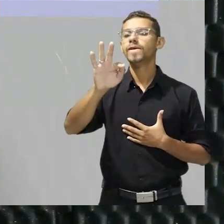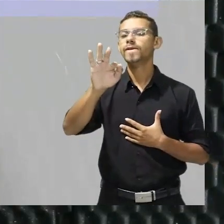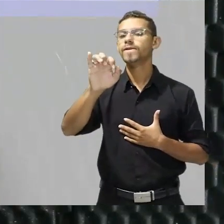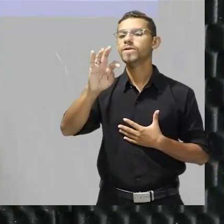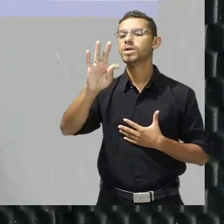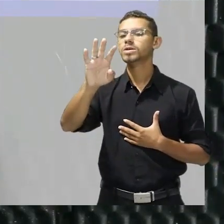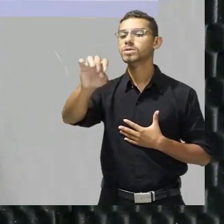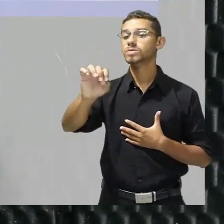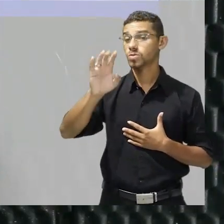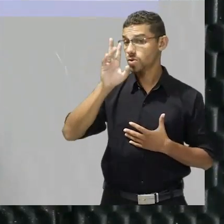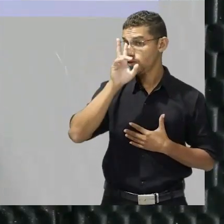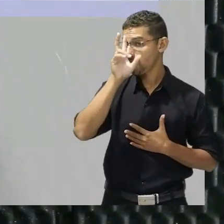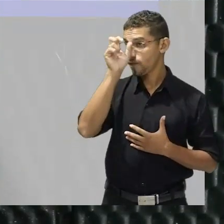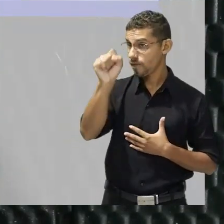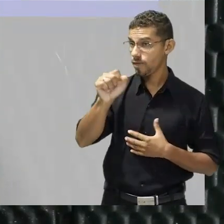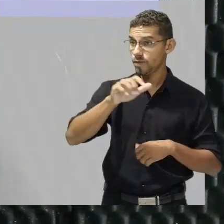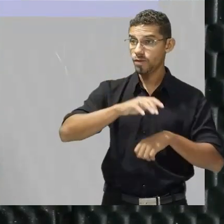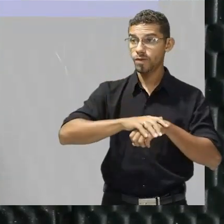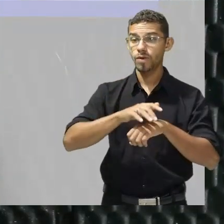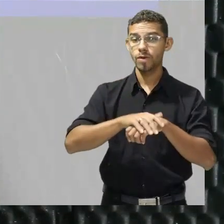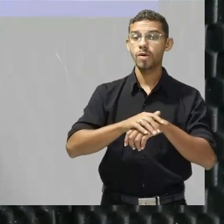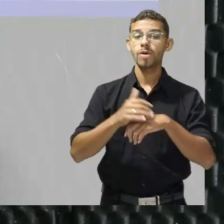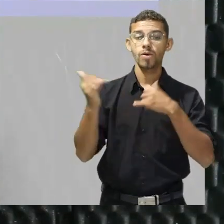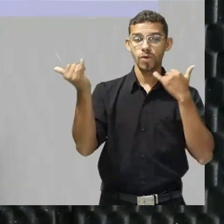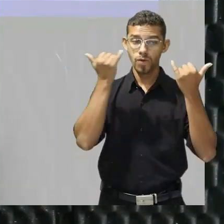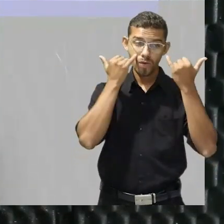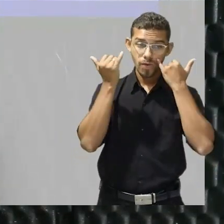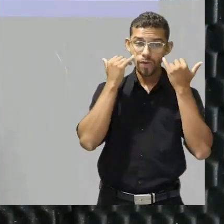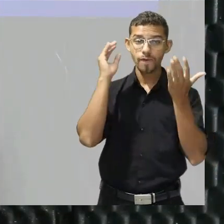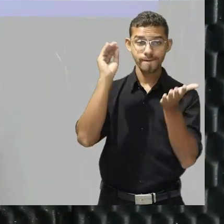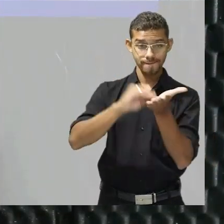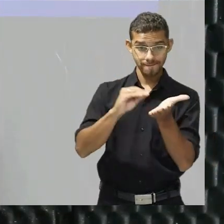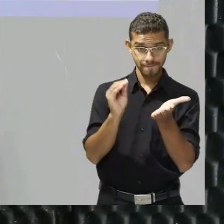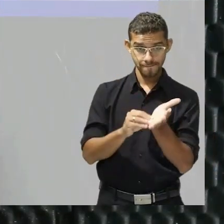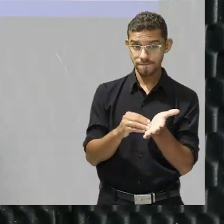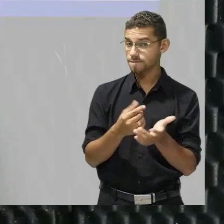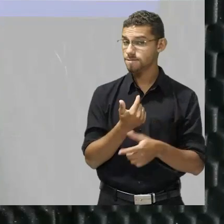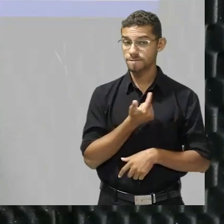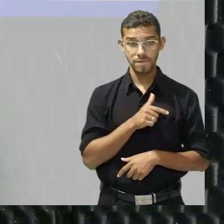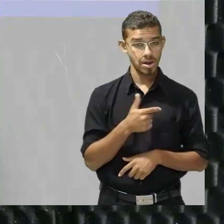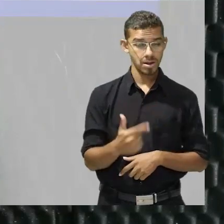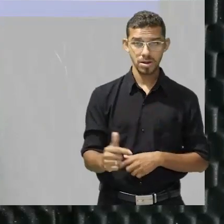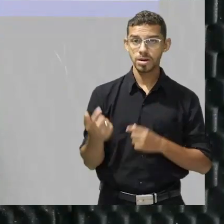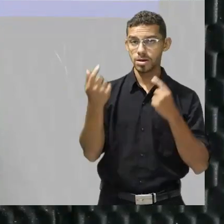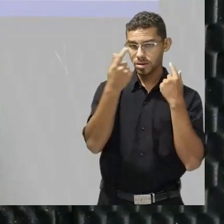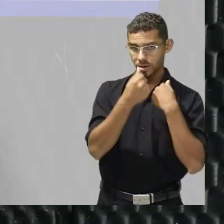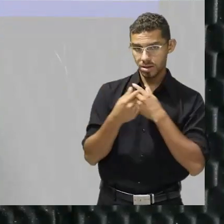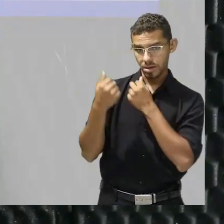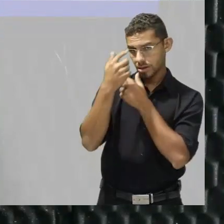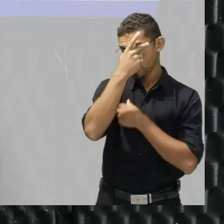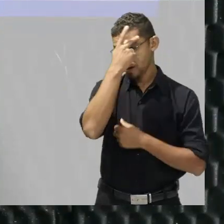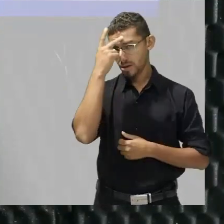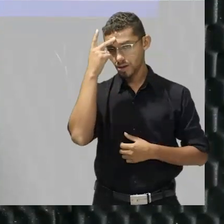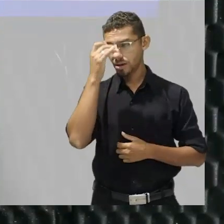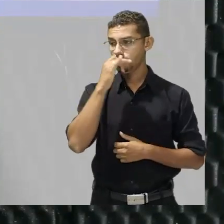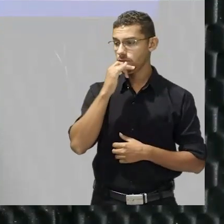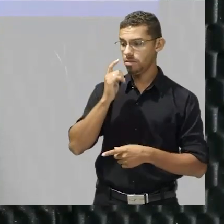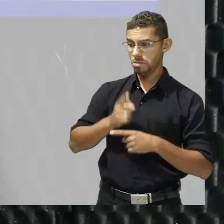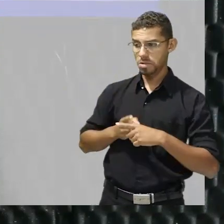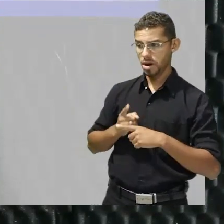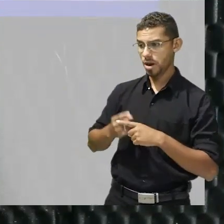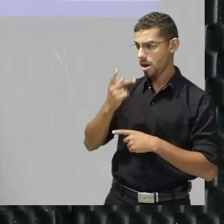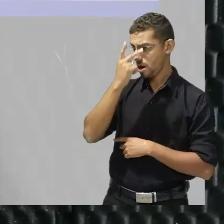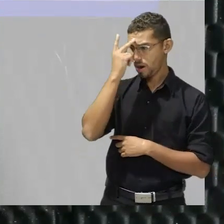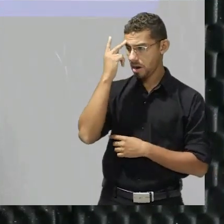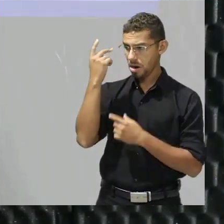a falta de informação causa na manipulação das pessoas ela já disse que a manipulação acontece por uma falta